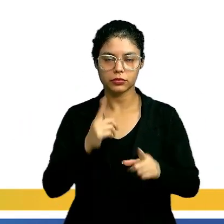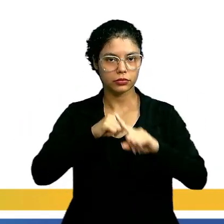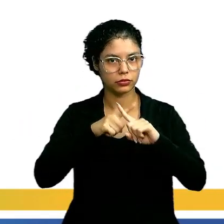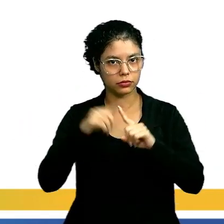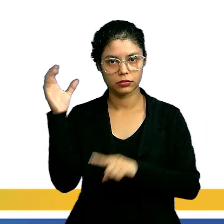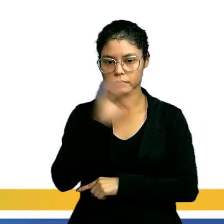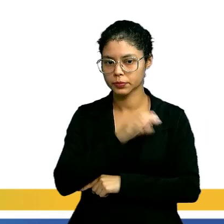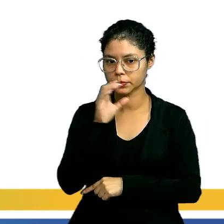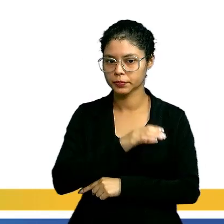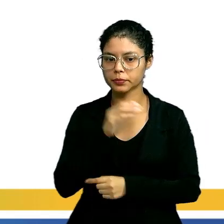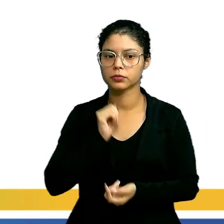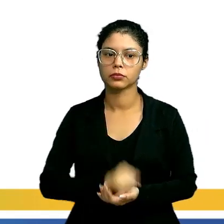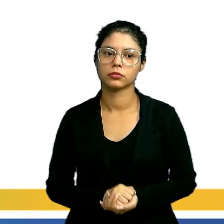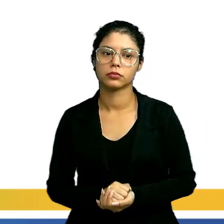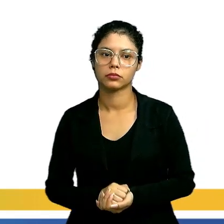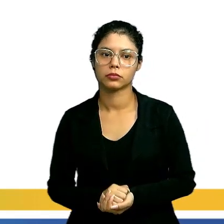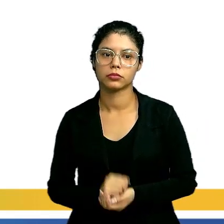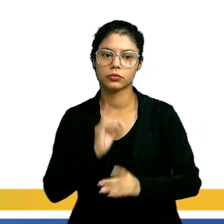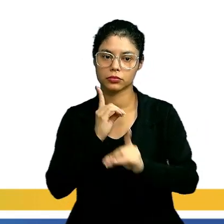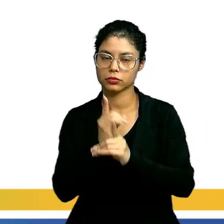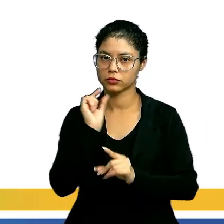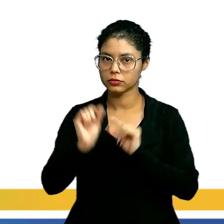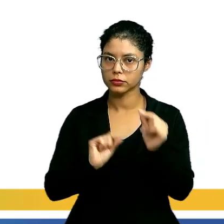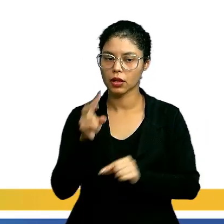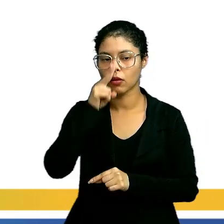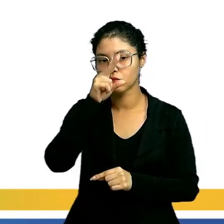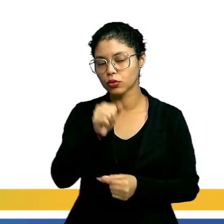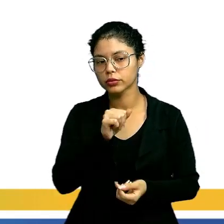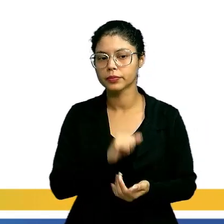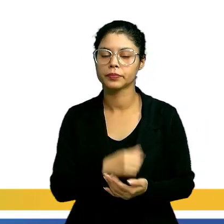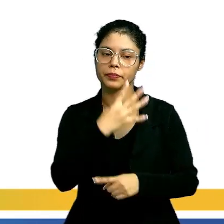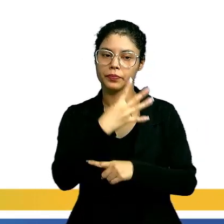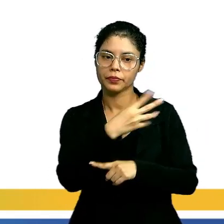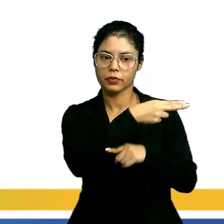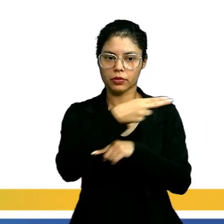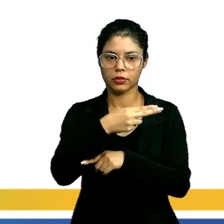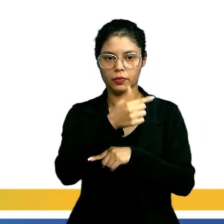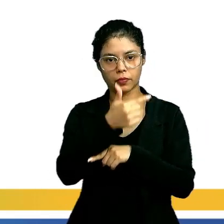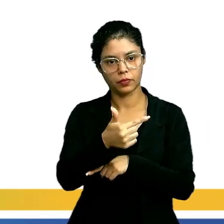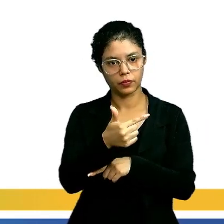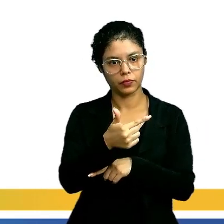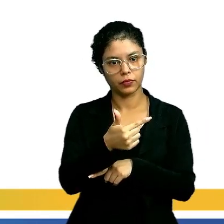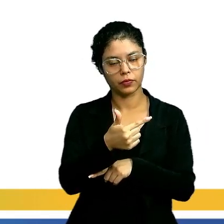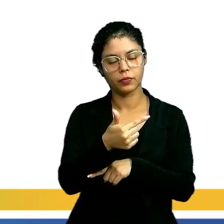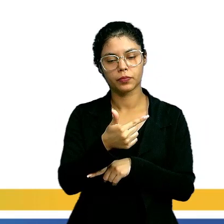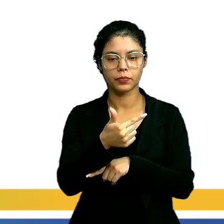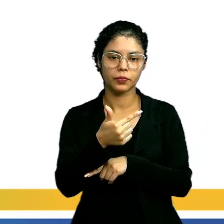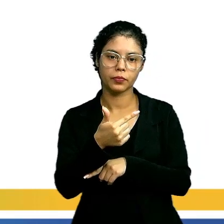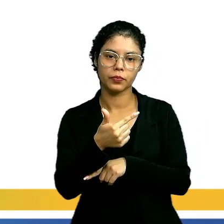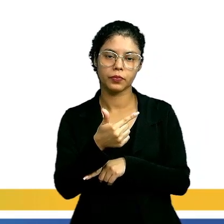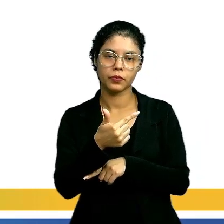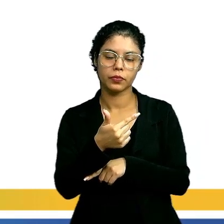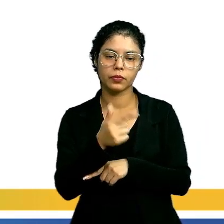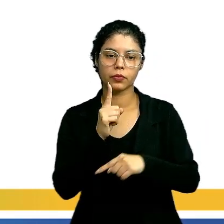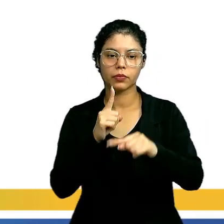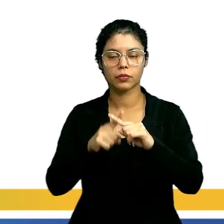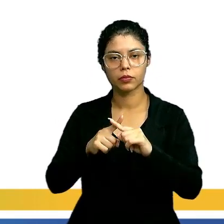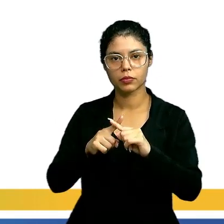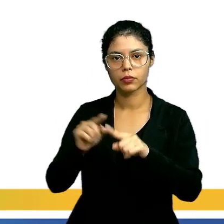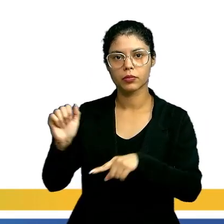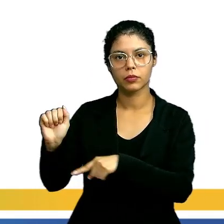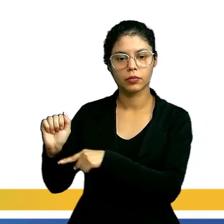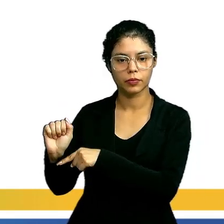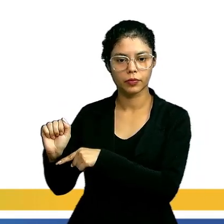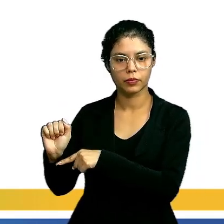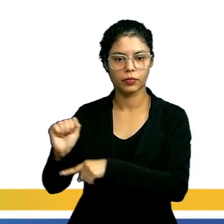a aceleração, descobrimos que a força será 4, a massa, como foi dada no exemplo, 2, queremos